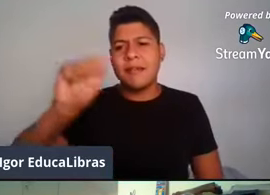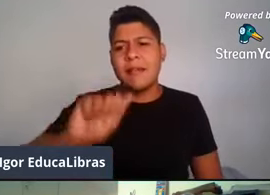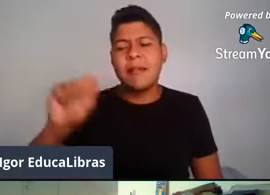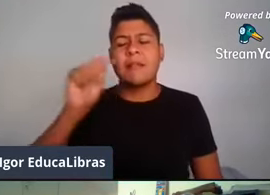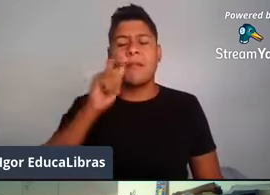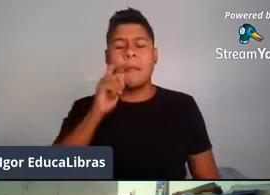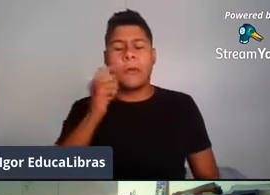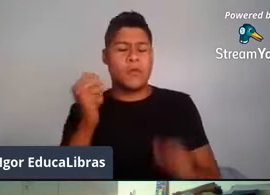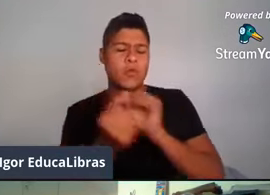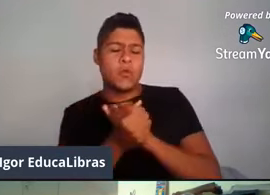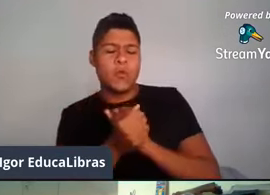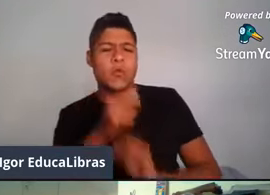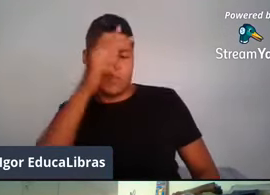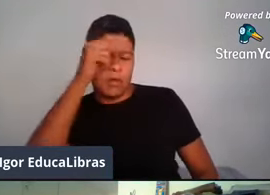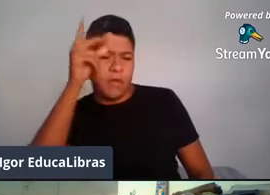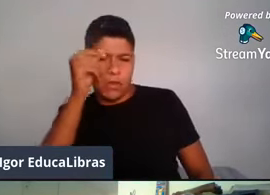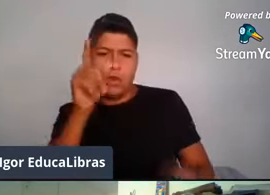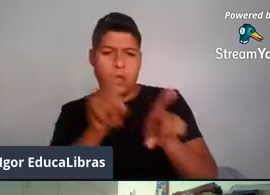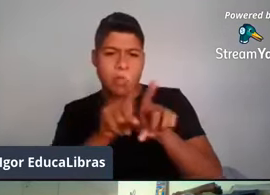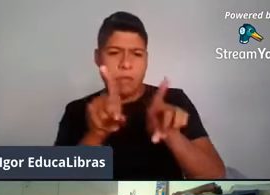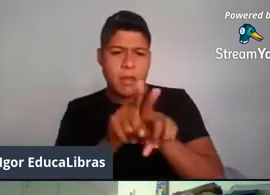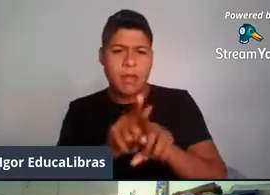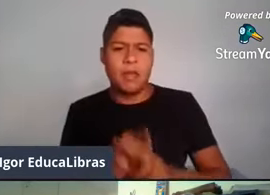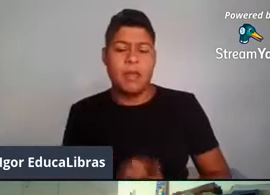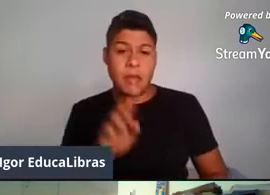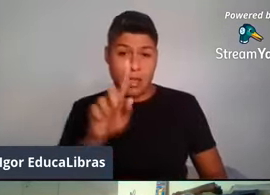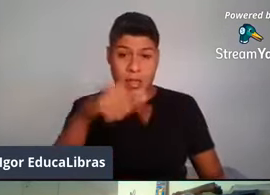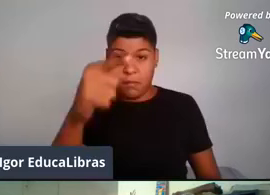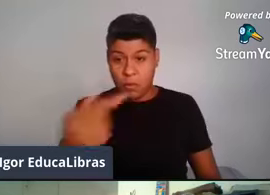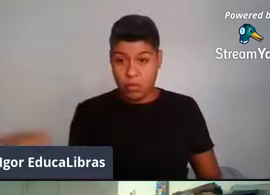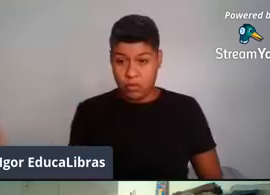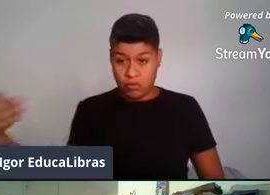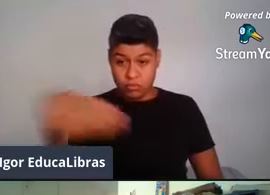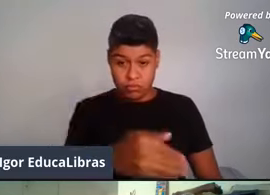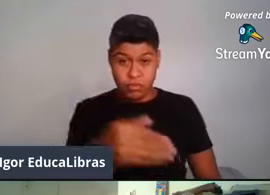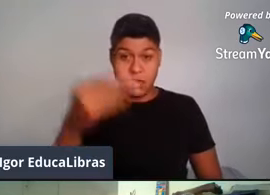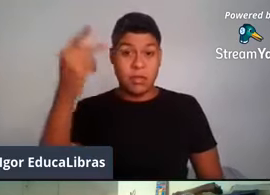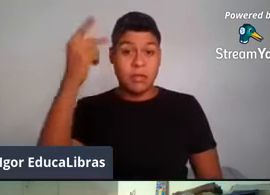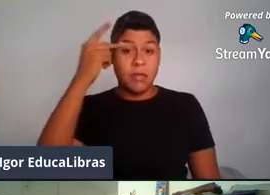a Prefeitura. Depois vim para São Paulo,